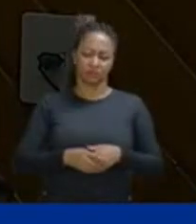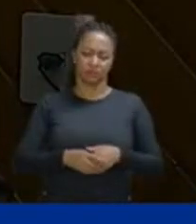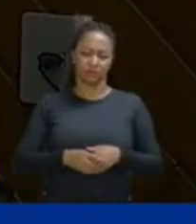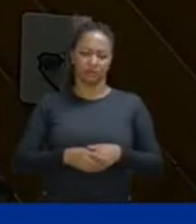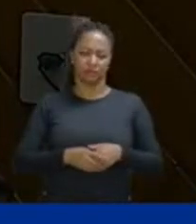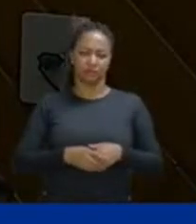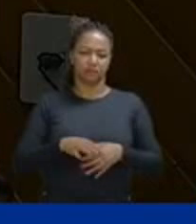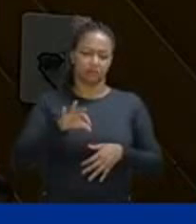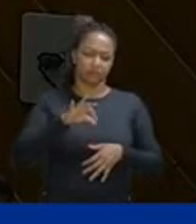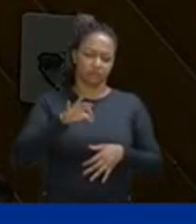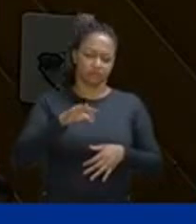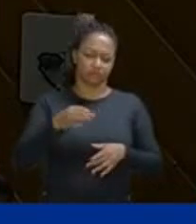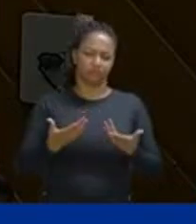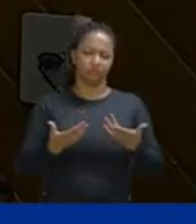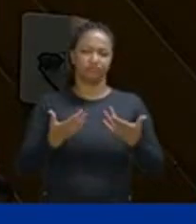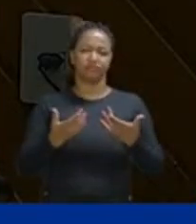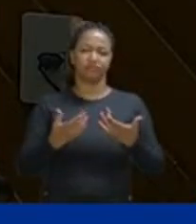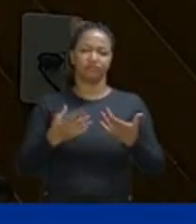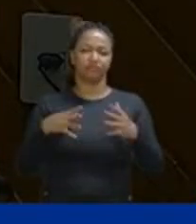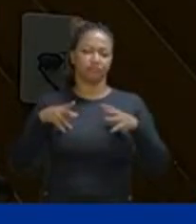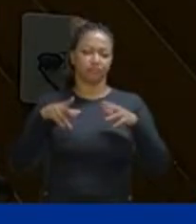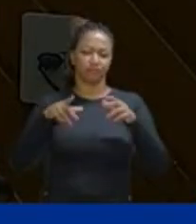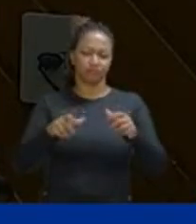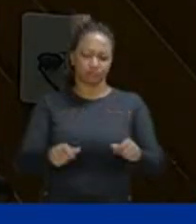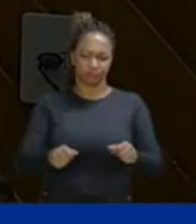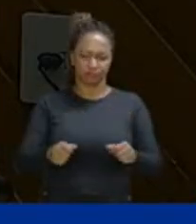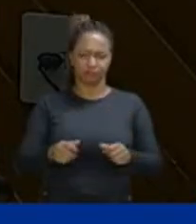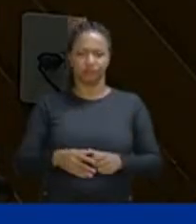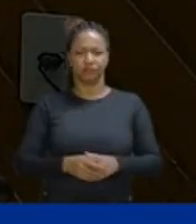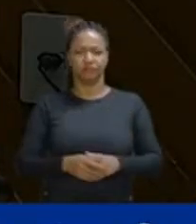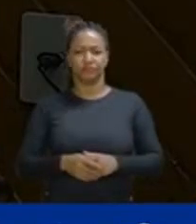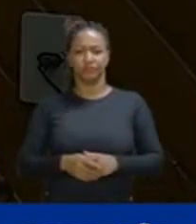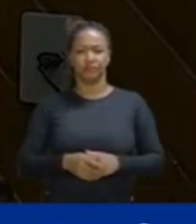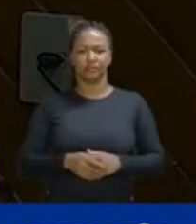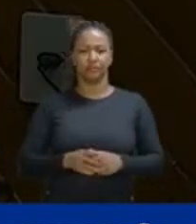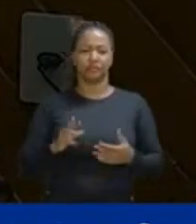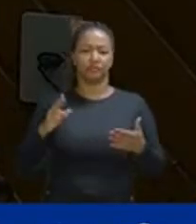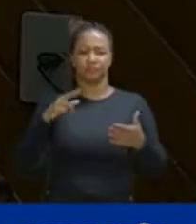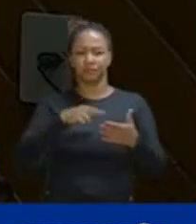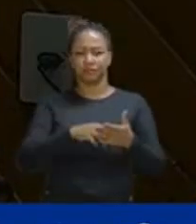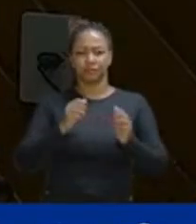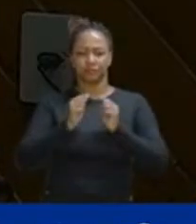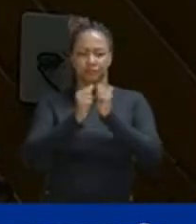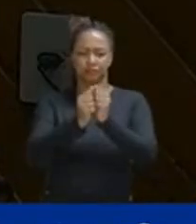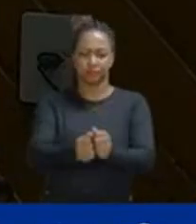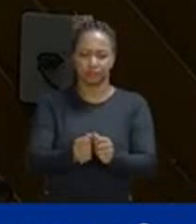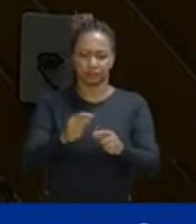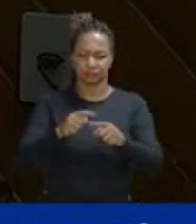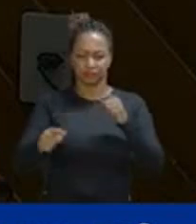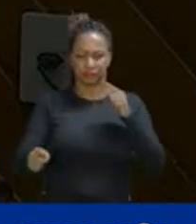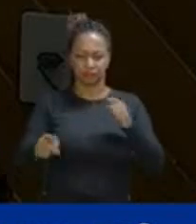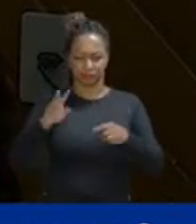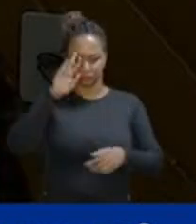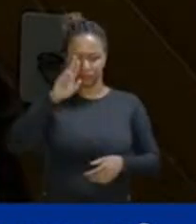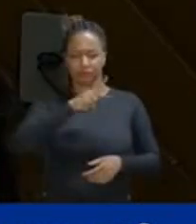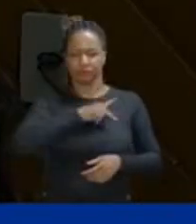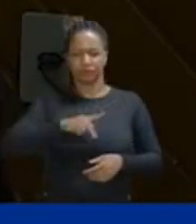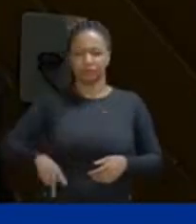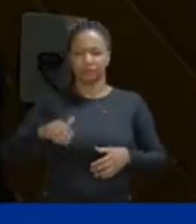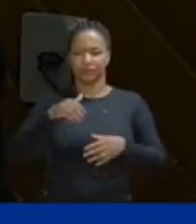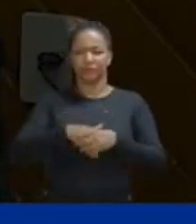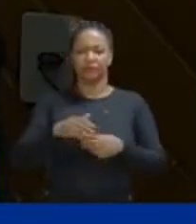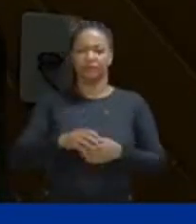neste ponto e com todas as vênias, o relator, eu vou acompanhar a divergência, senhor presidente. Como